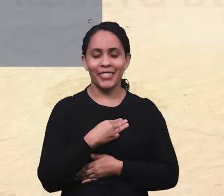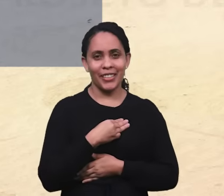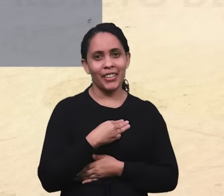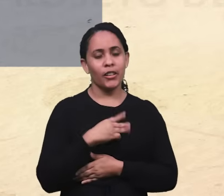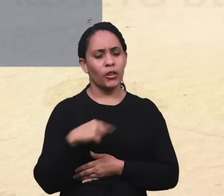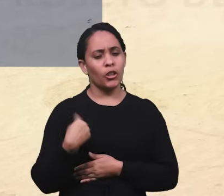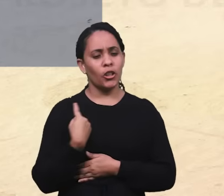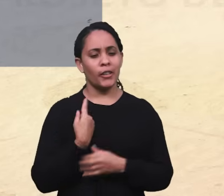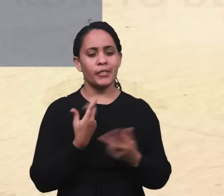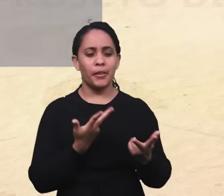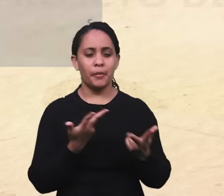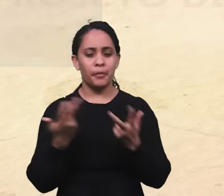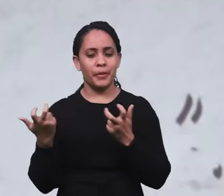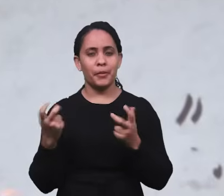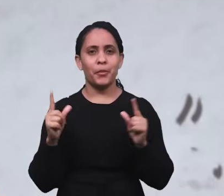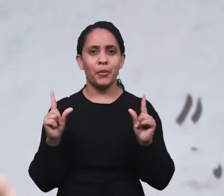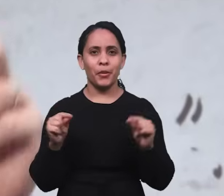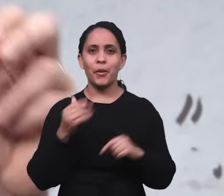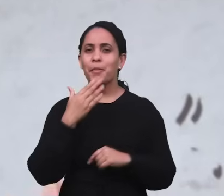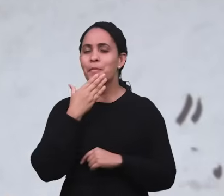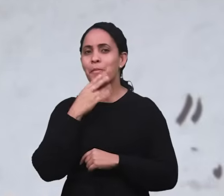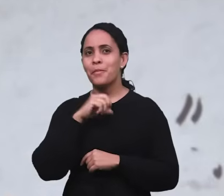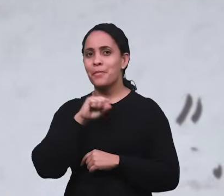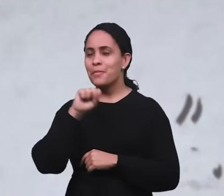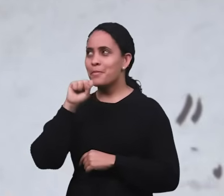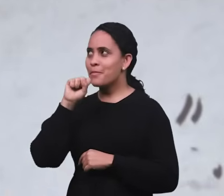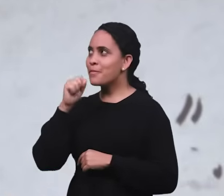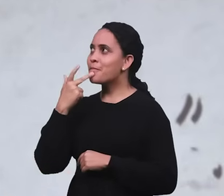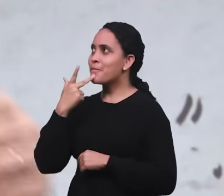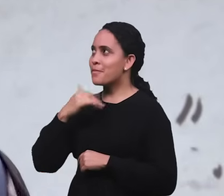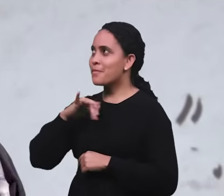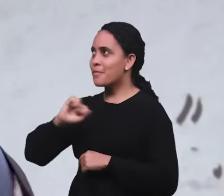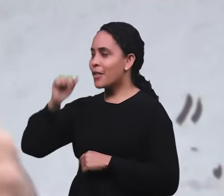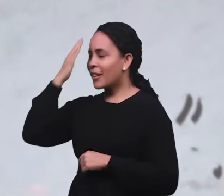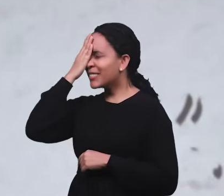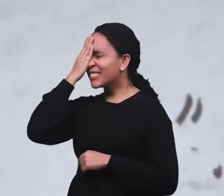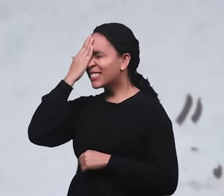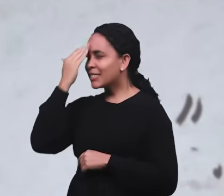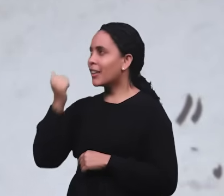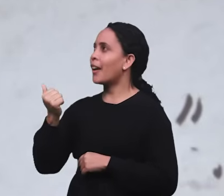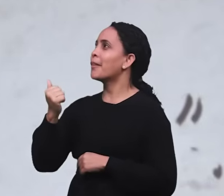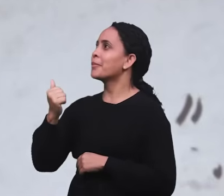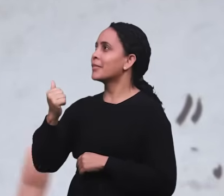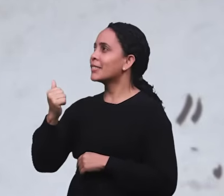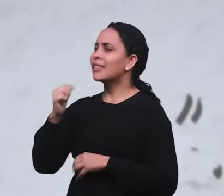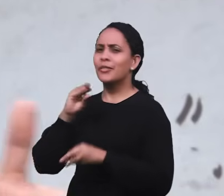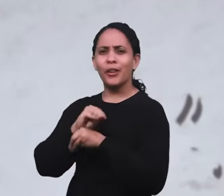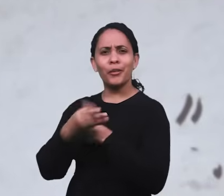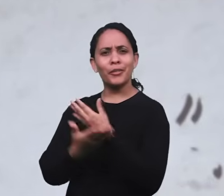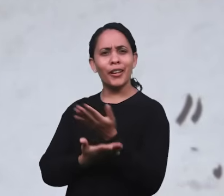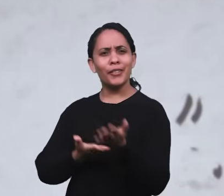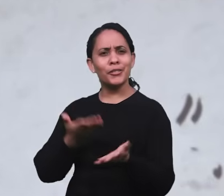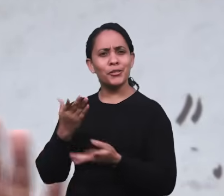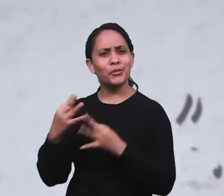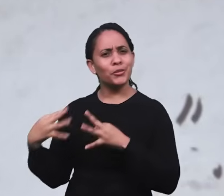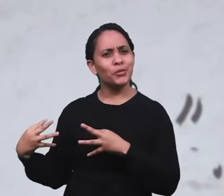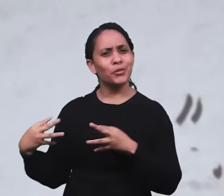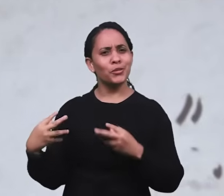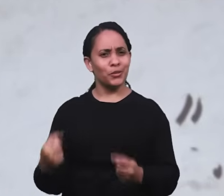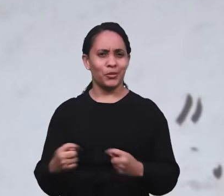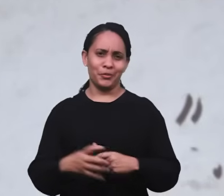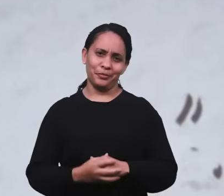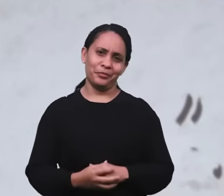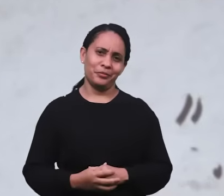parcialidade. Então, nós vemos que um pai sábio, né, com essa sabedoria que vem do alto, ele vai equilibrar as coisas,